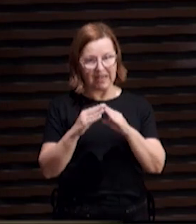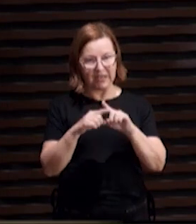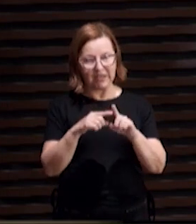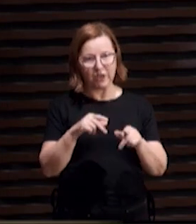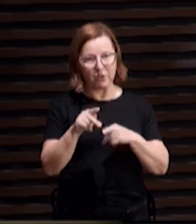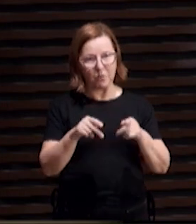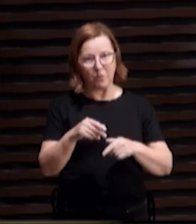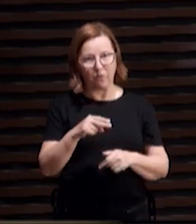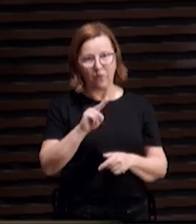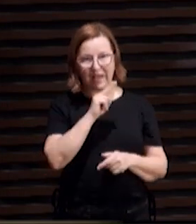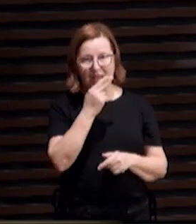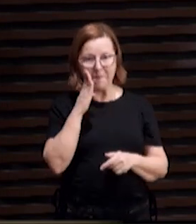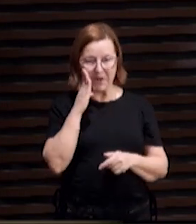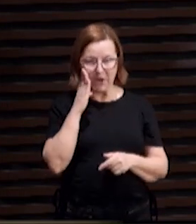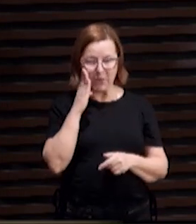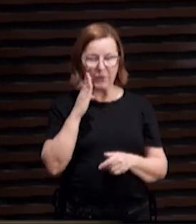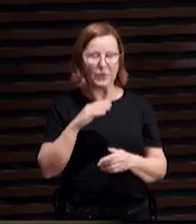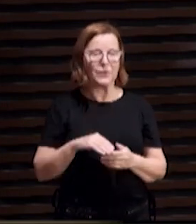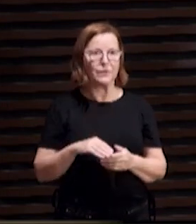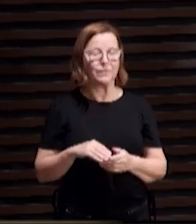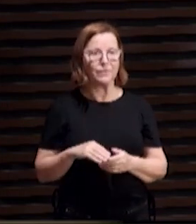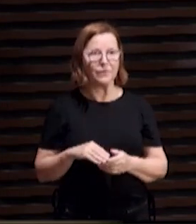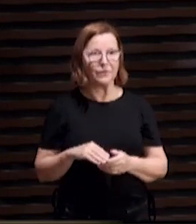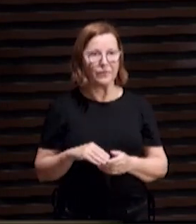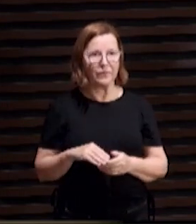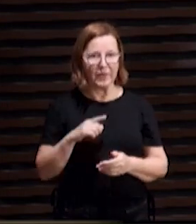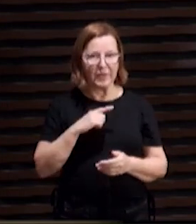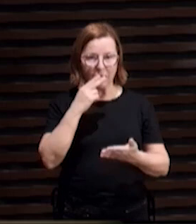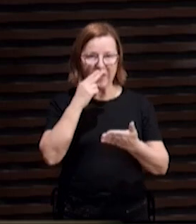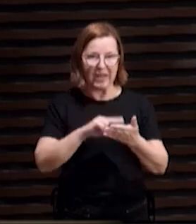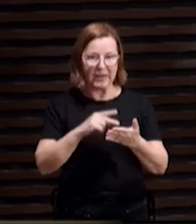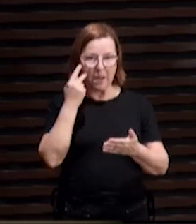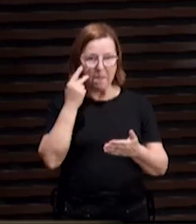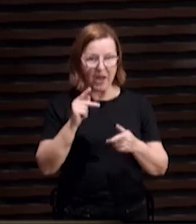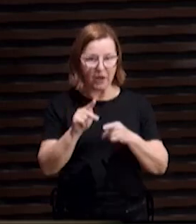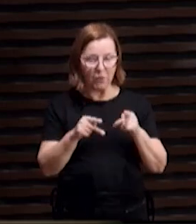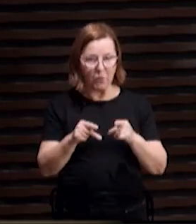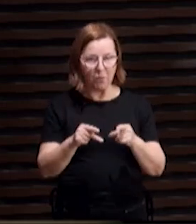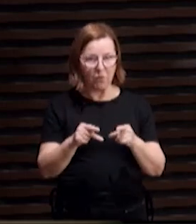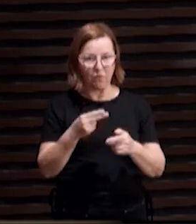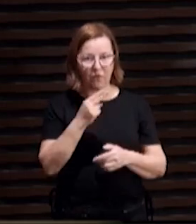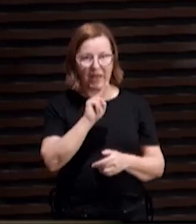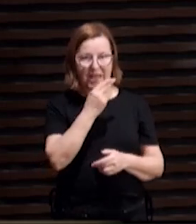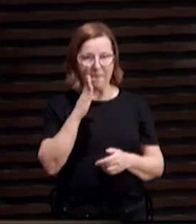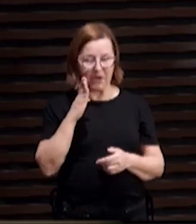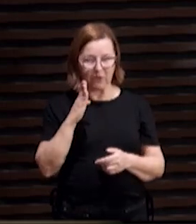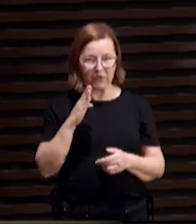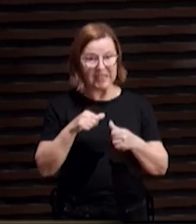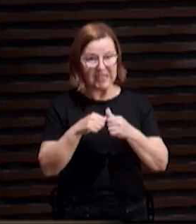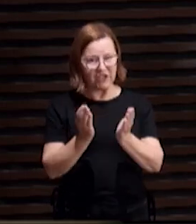porque é uma carta aos Hebreus, esses cristãos estavam passando por um